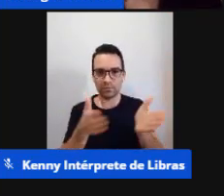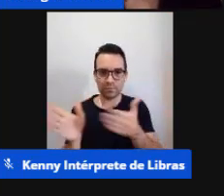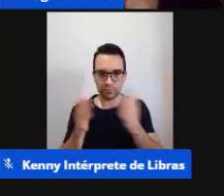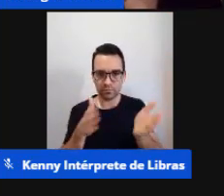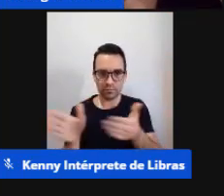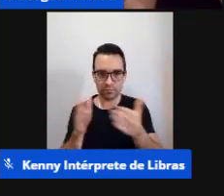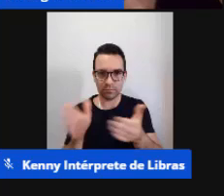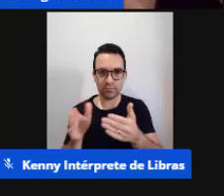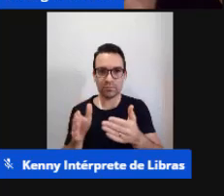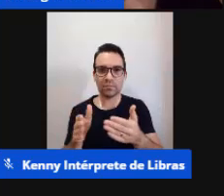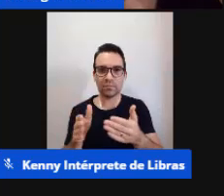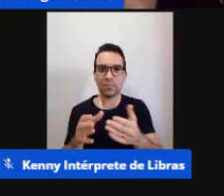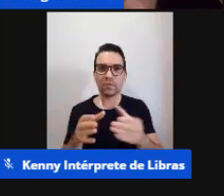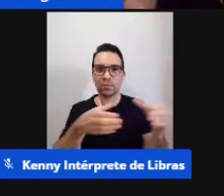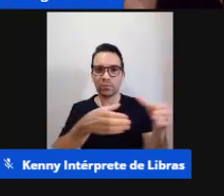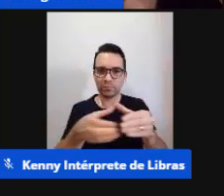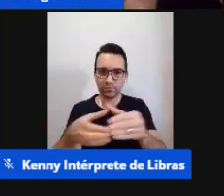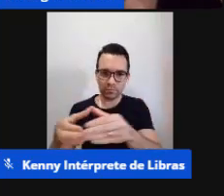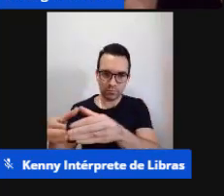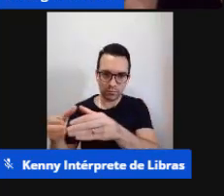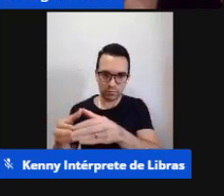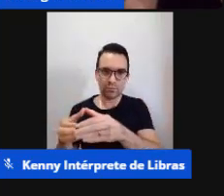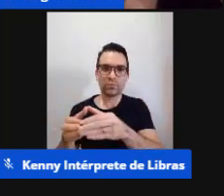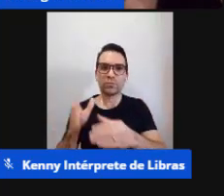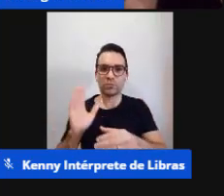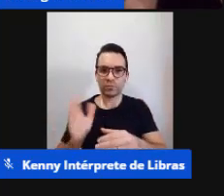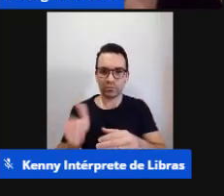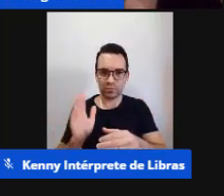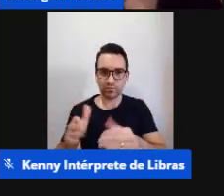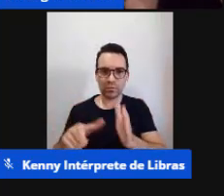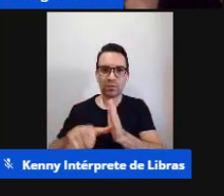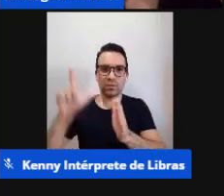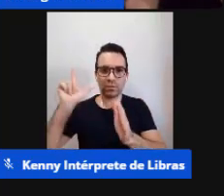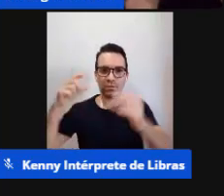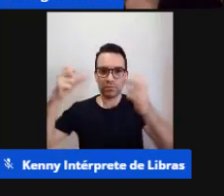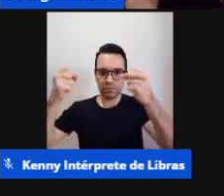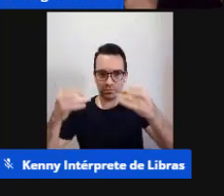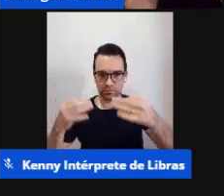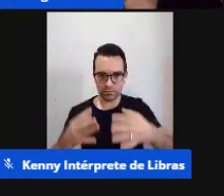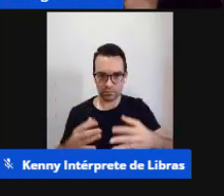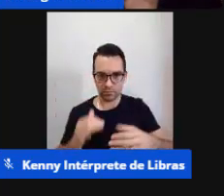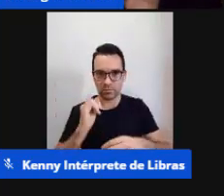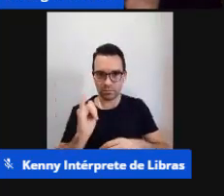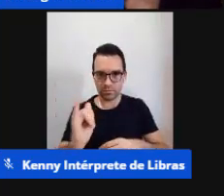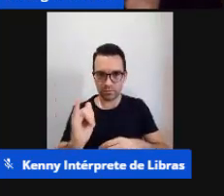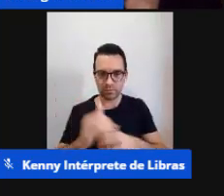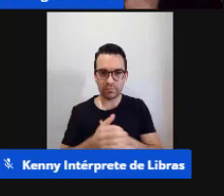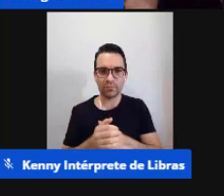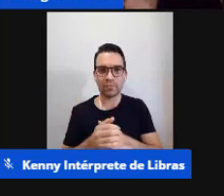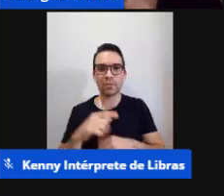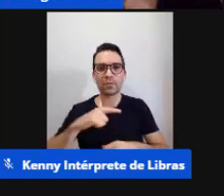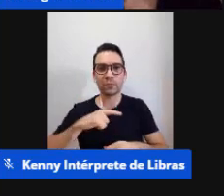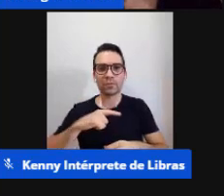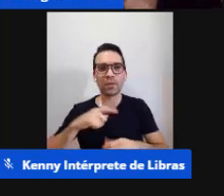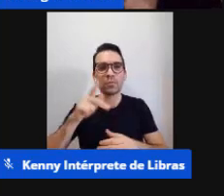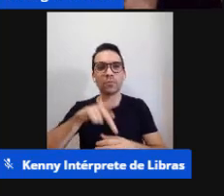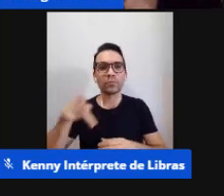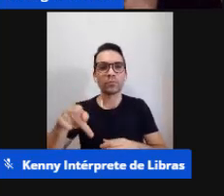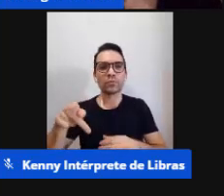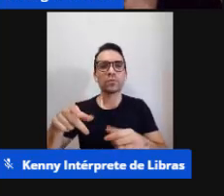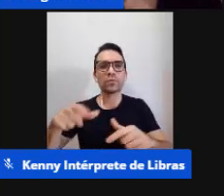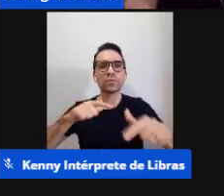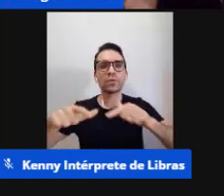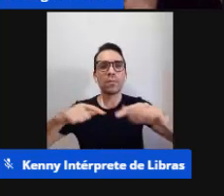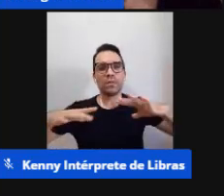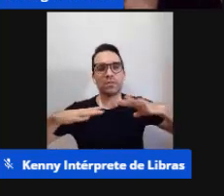e diferentes unidades. Como nós já havíamos falado, nós temos professores que trabalham nas áreas centrais, como professores que trabalham